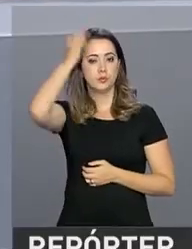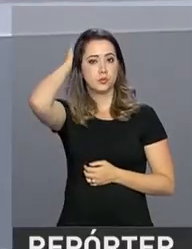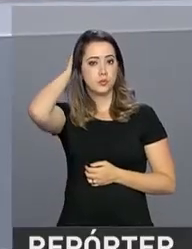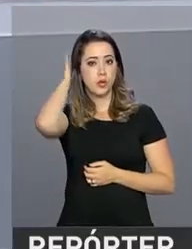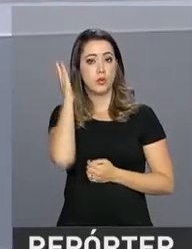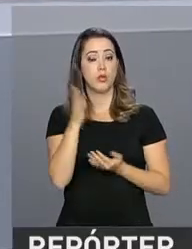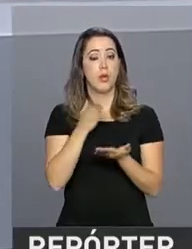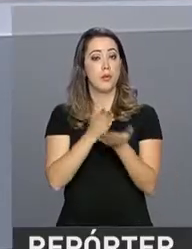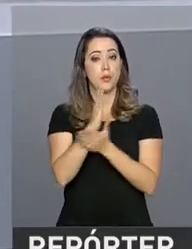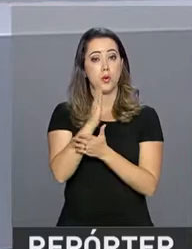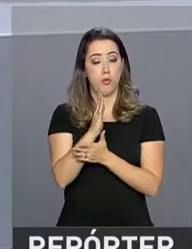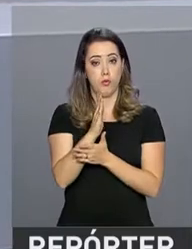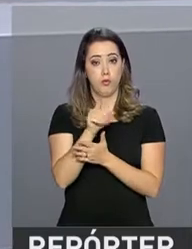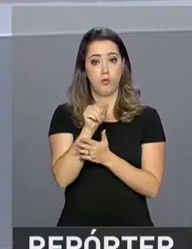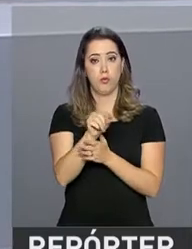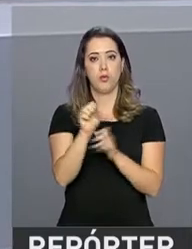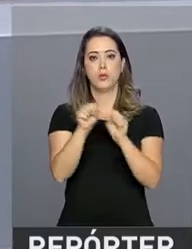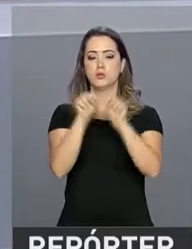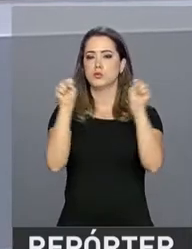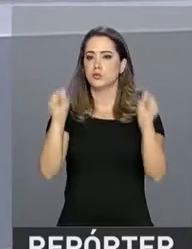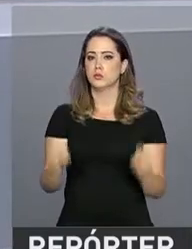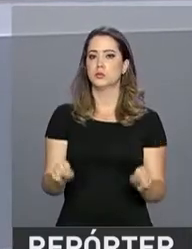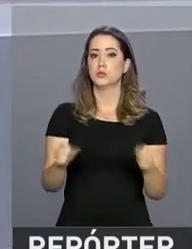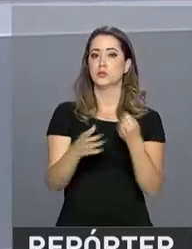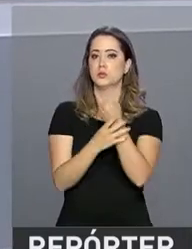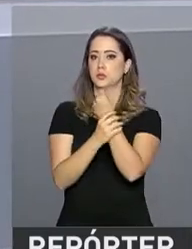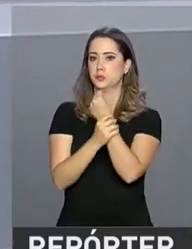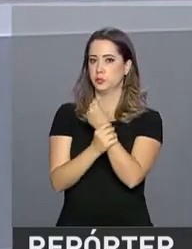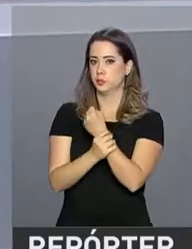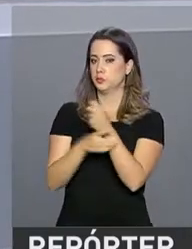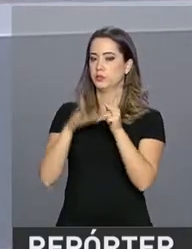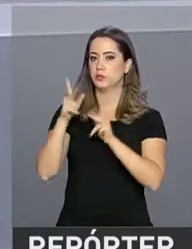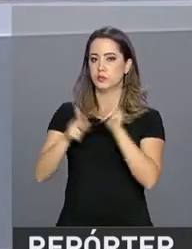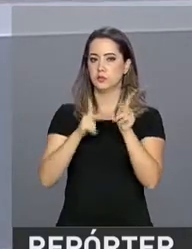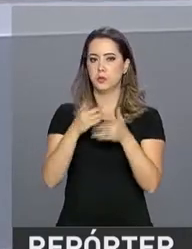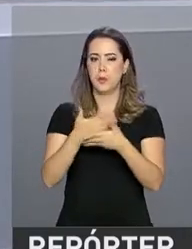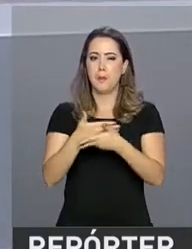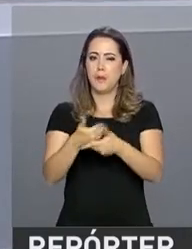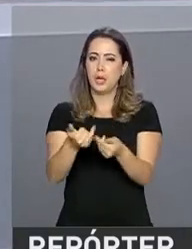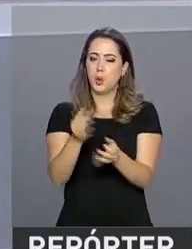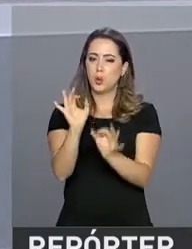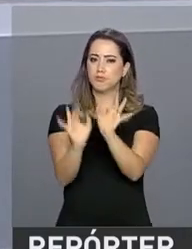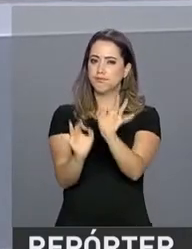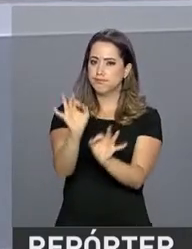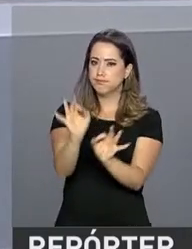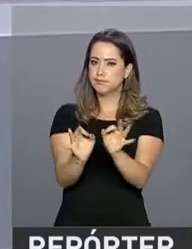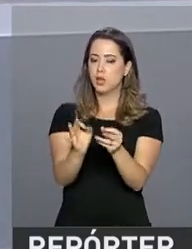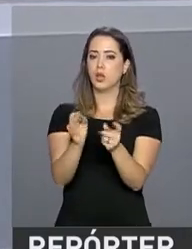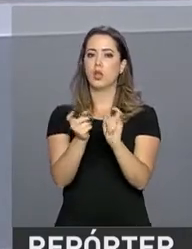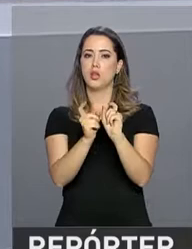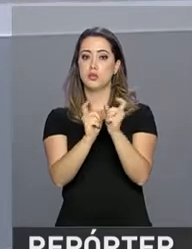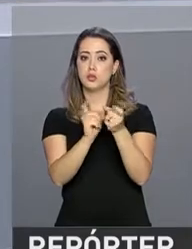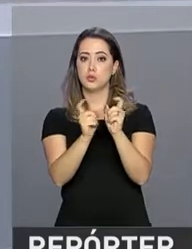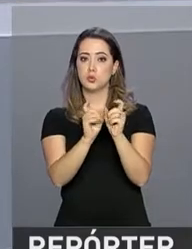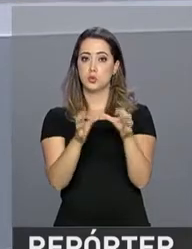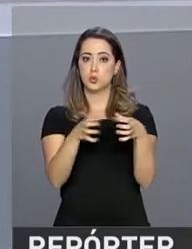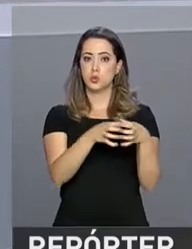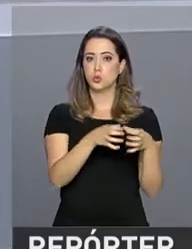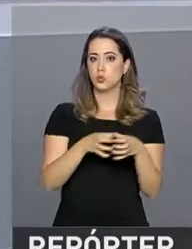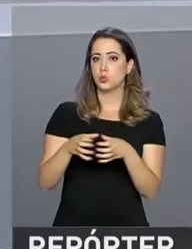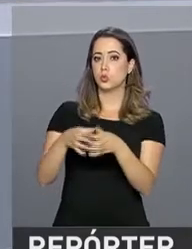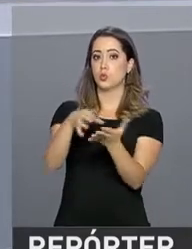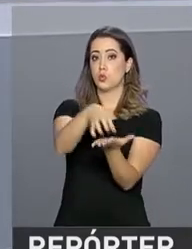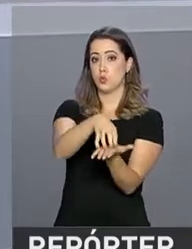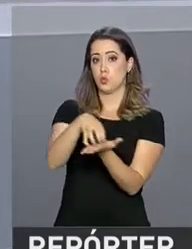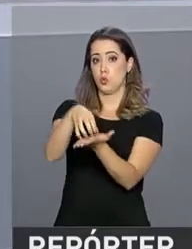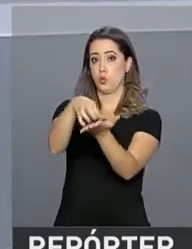sancionou agora pouco o sistema único de segurança pública que deve melhorar a organização e funcionamento dos órgãos responsáveis pela